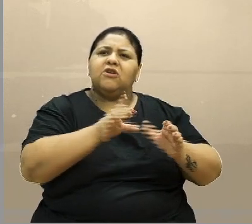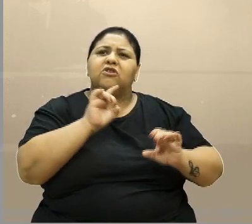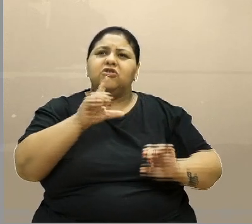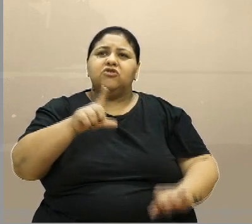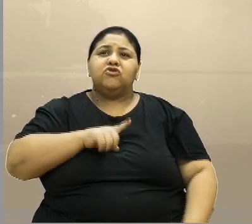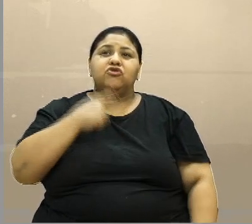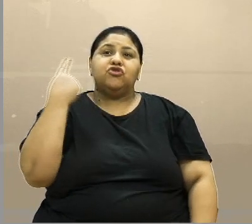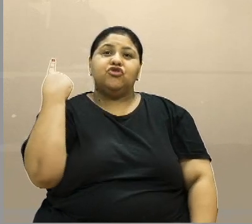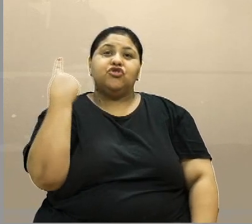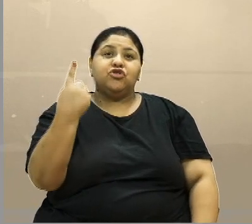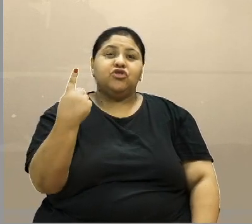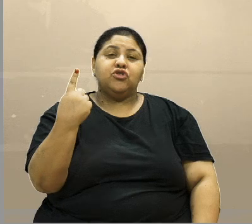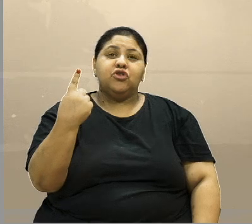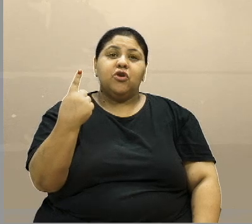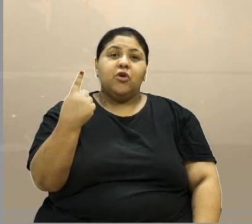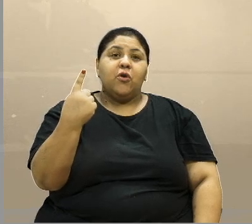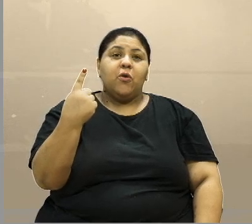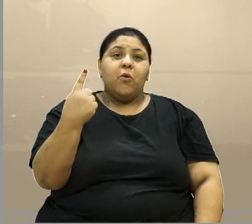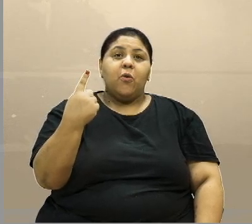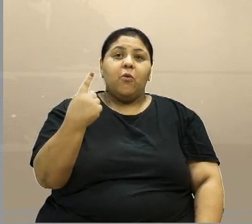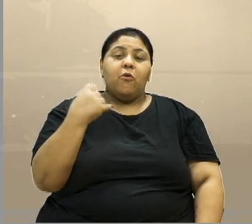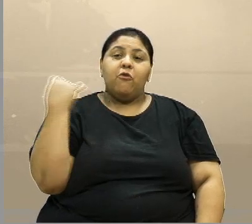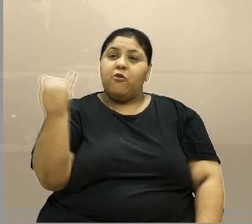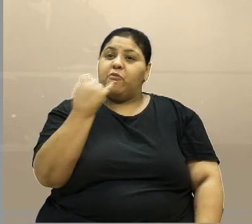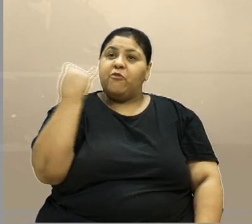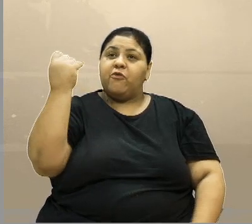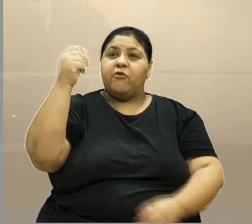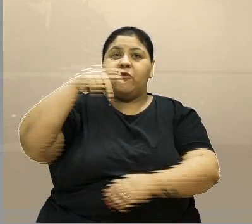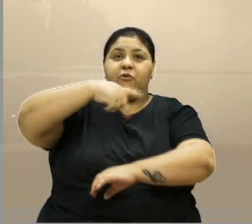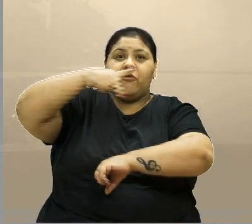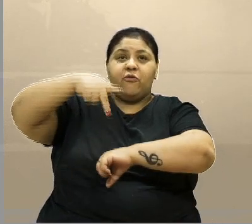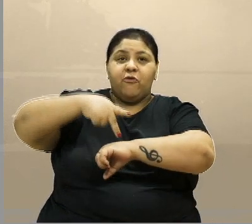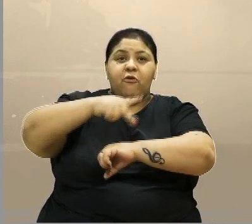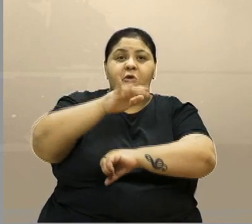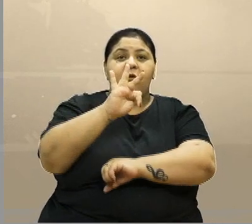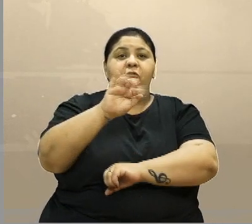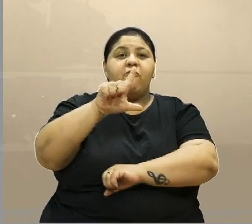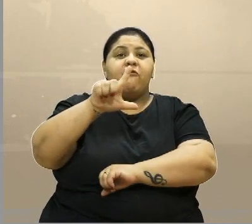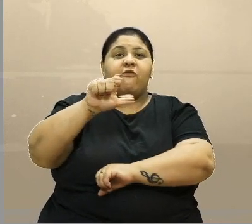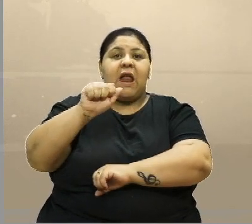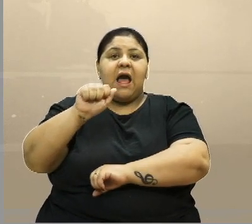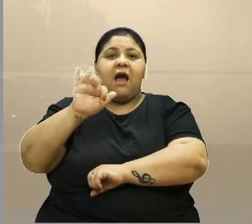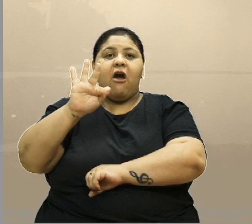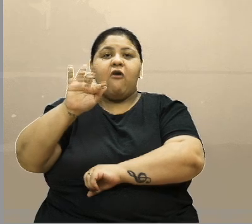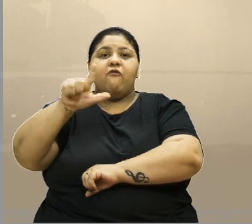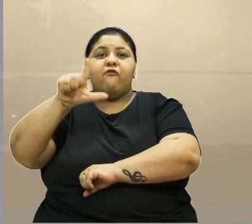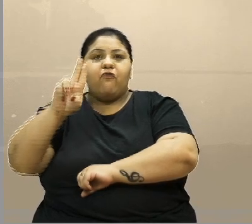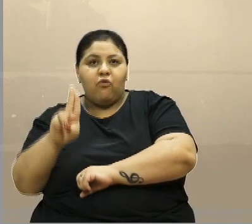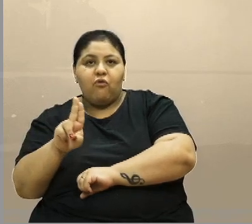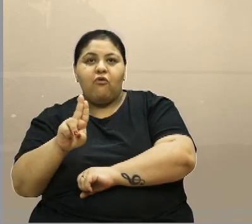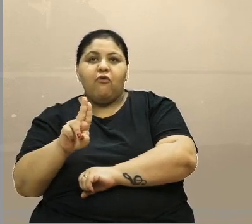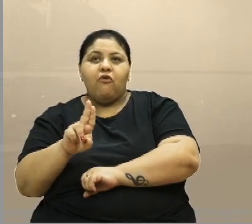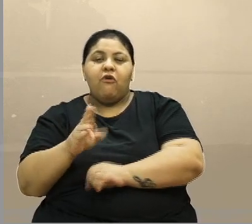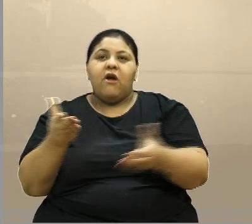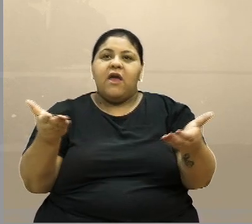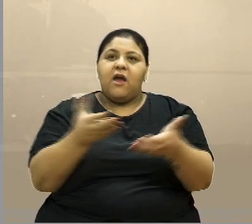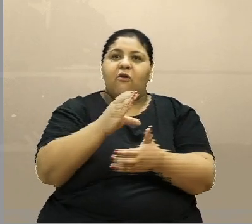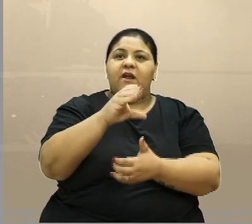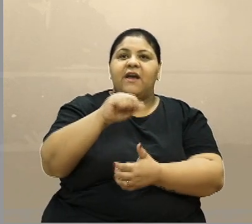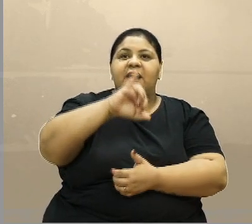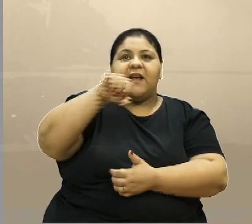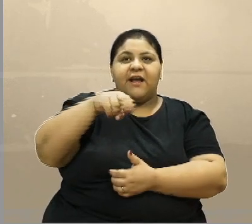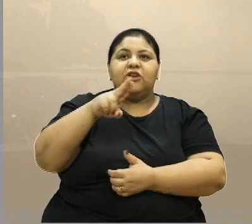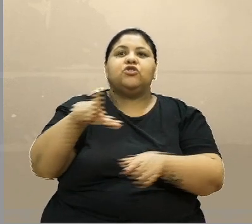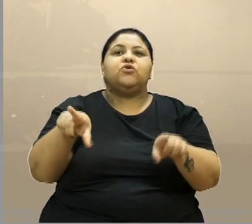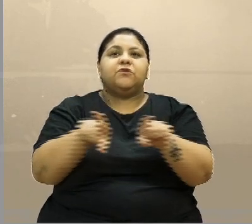um clássico no país que era bem de natureza imaterial do seu estado, que era o clássico Fla-Flu. Então, naquele momento, o Fla-Flu e o caju viraram bens